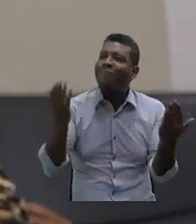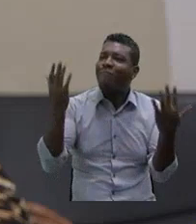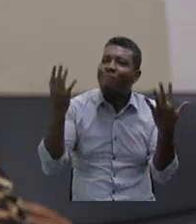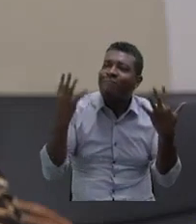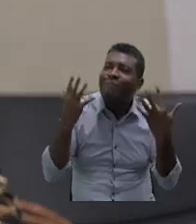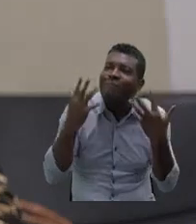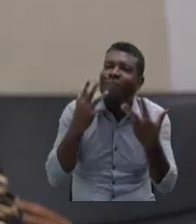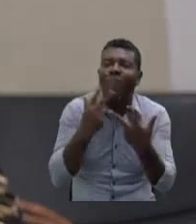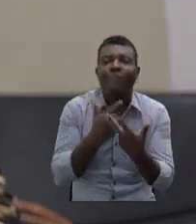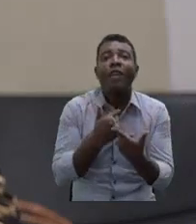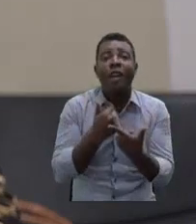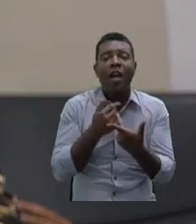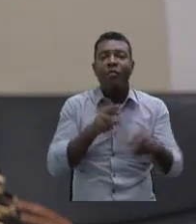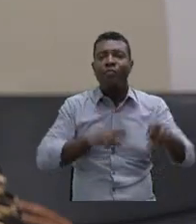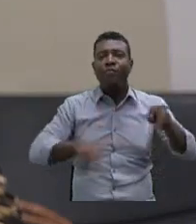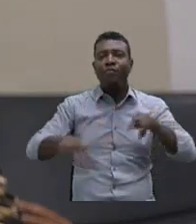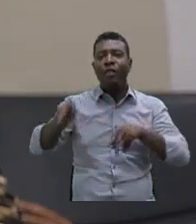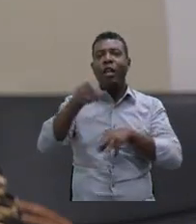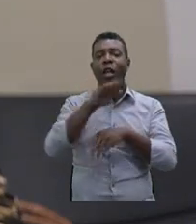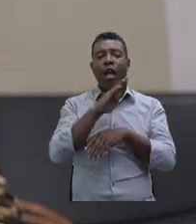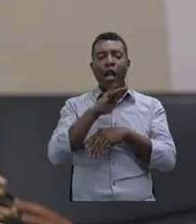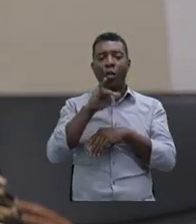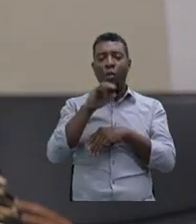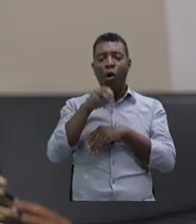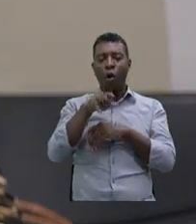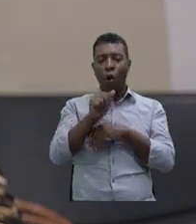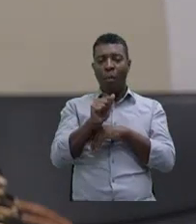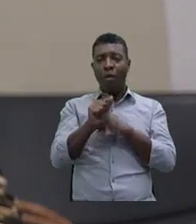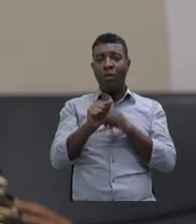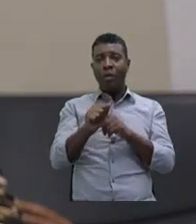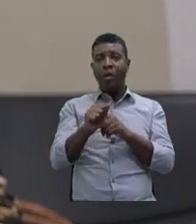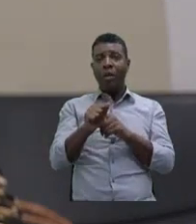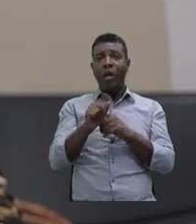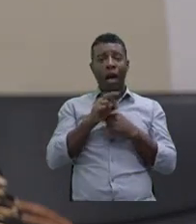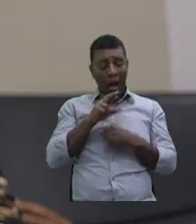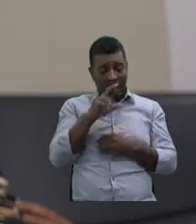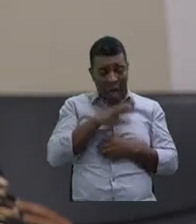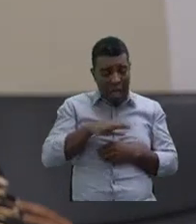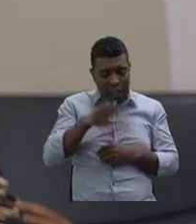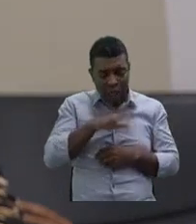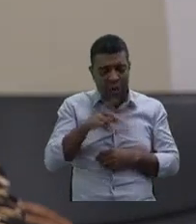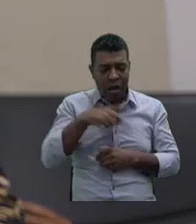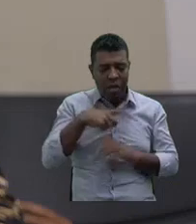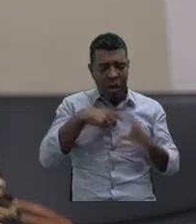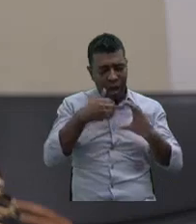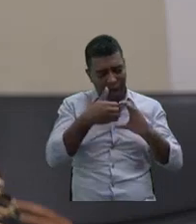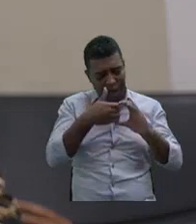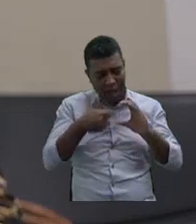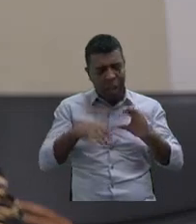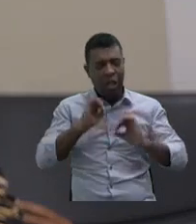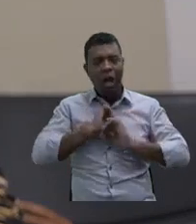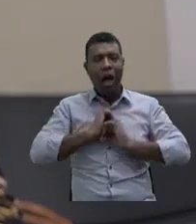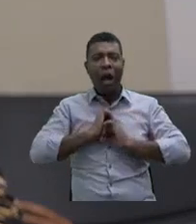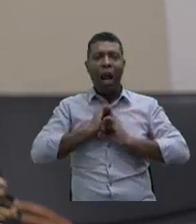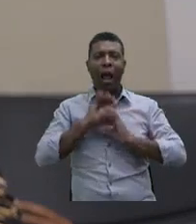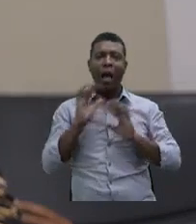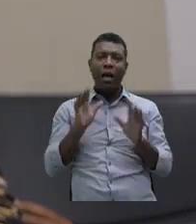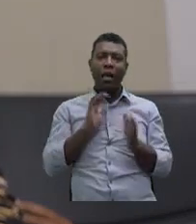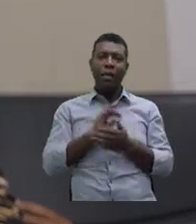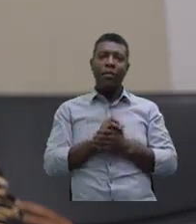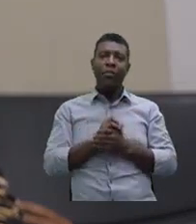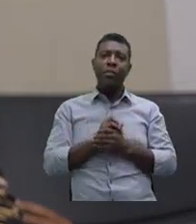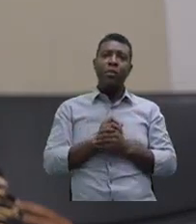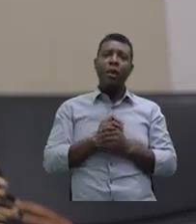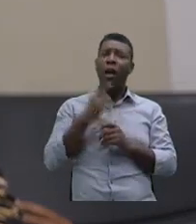sua diversidade dos biomas. Todas as regiões possuem características muito claras. Outro dia eu estava perguntando por que nós estamos